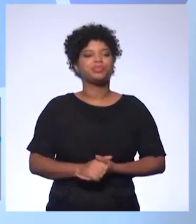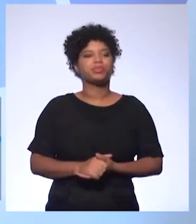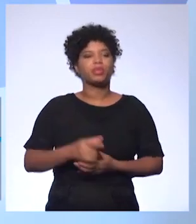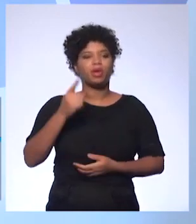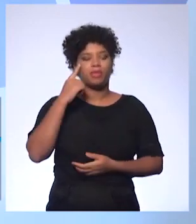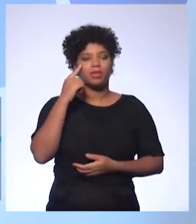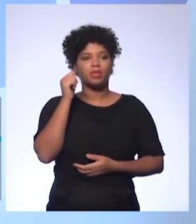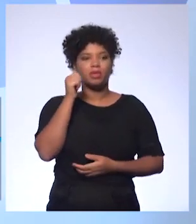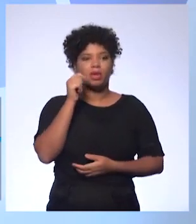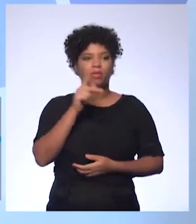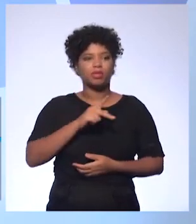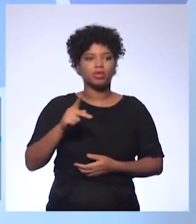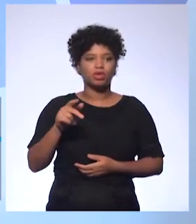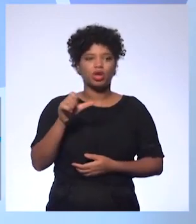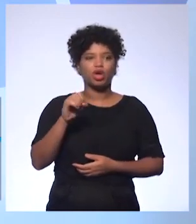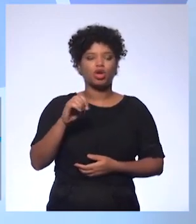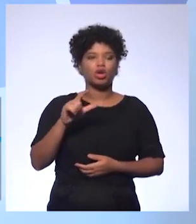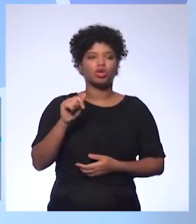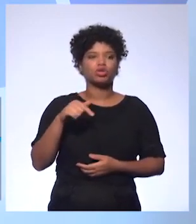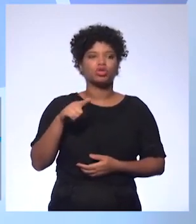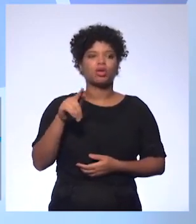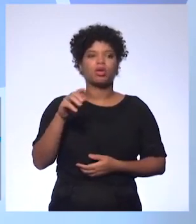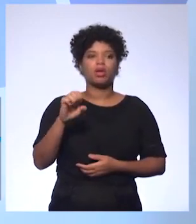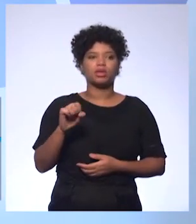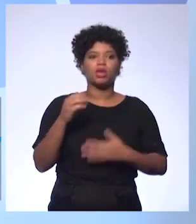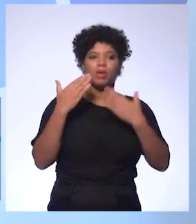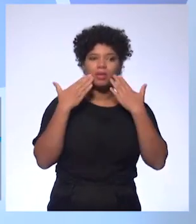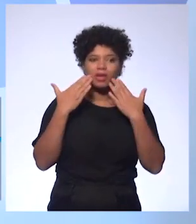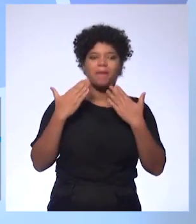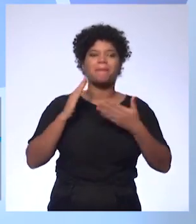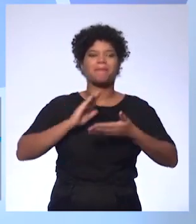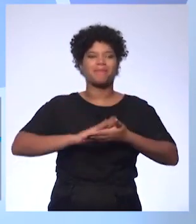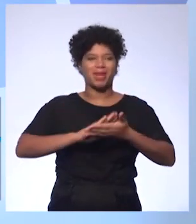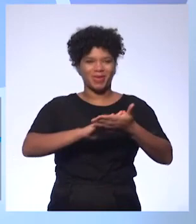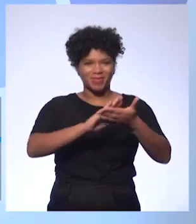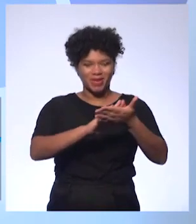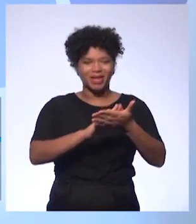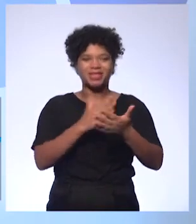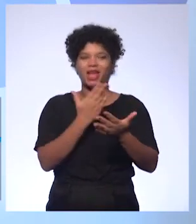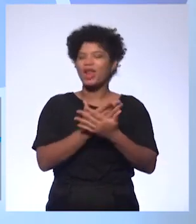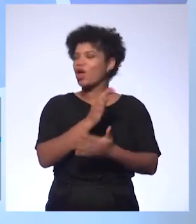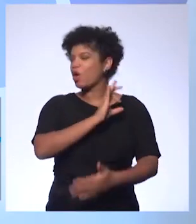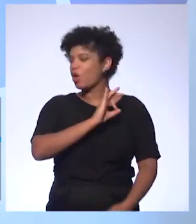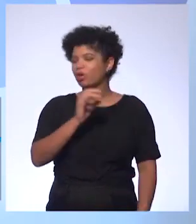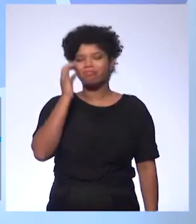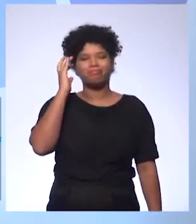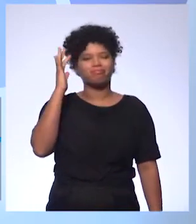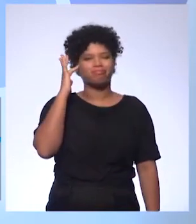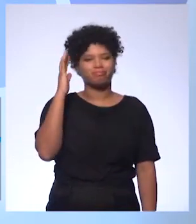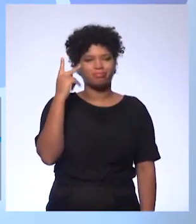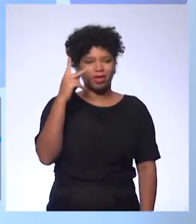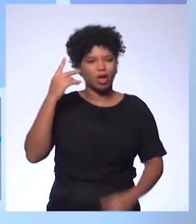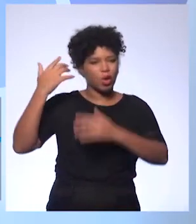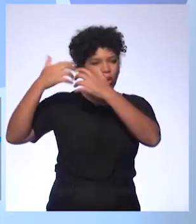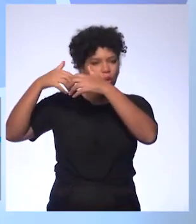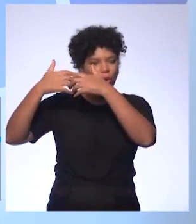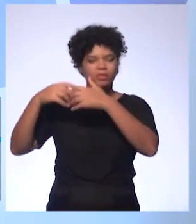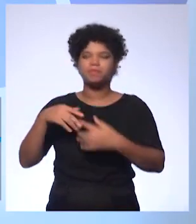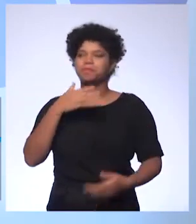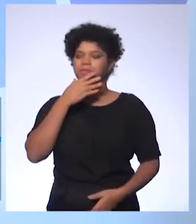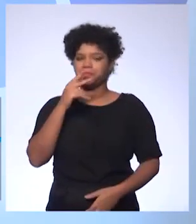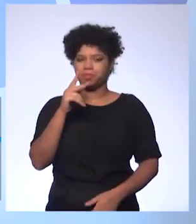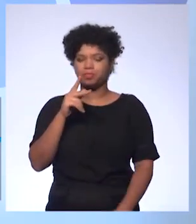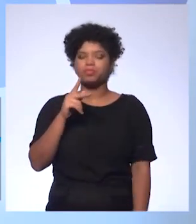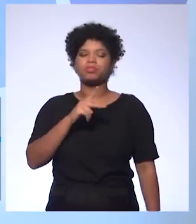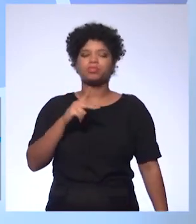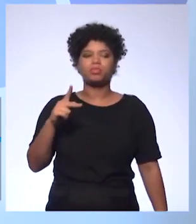a professora Solange, né, aproveita para parabenizá-la pela aula, né, dizendo que são ótimas as reflexões. O professor João Carlos cita que